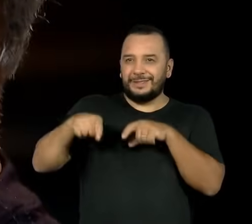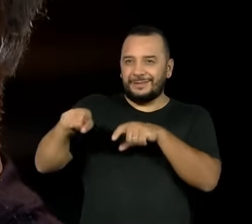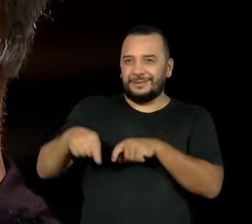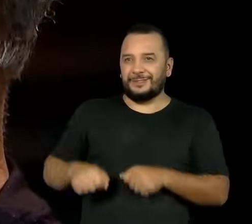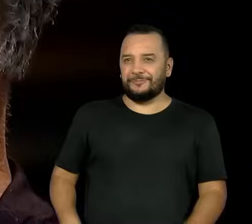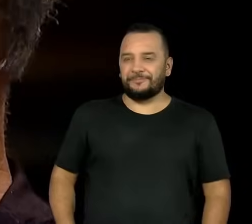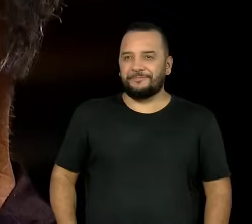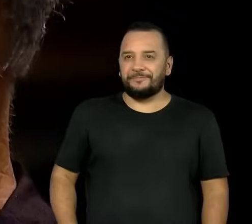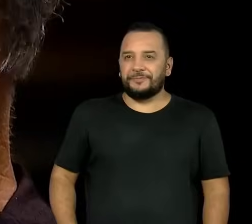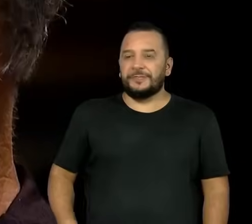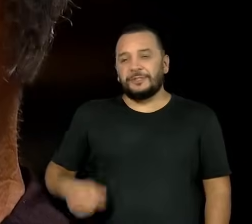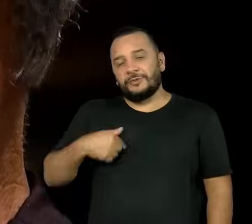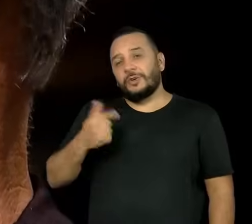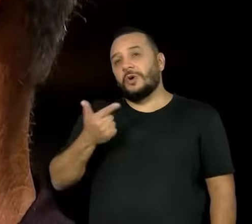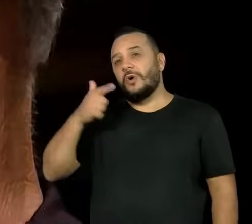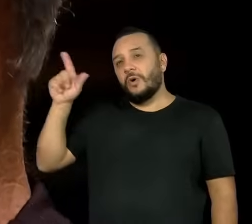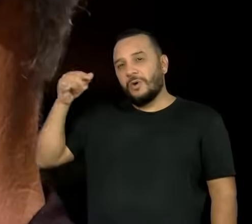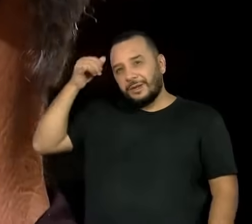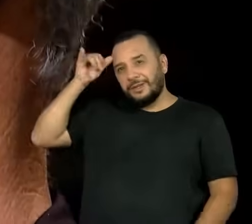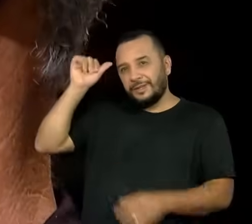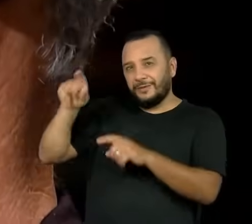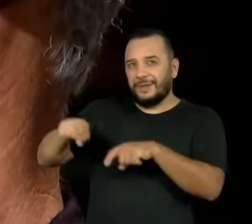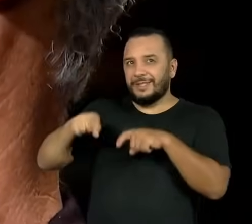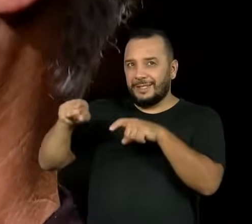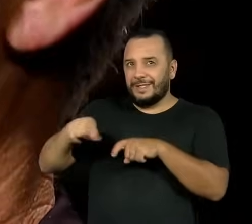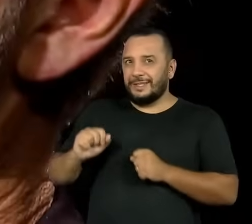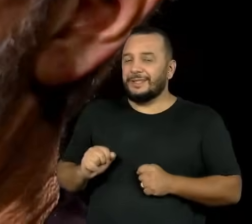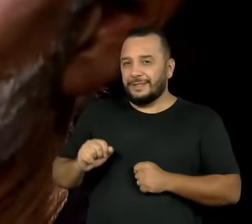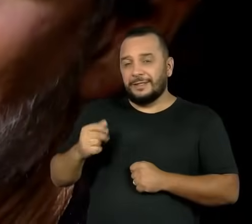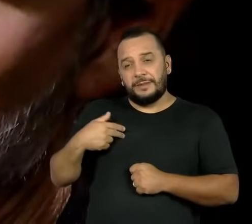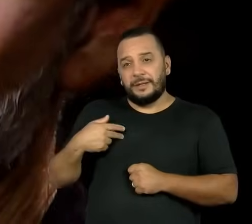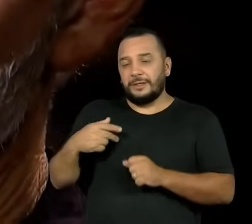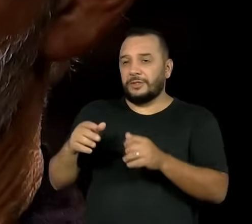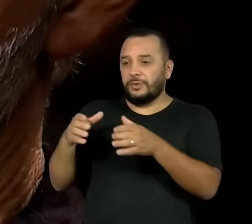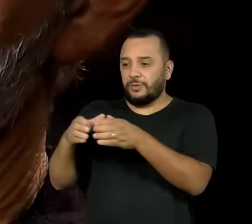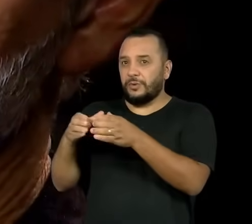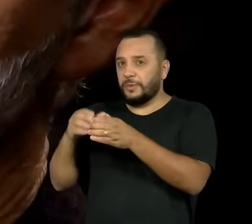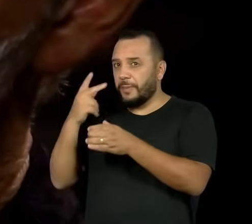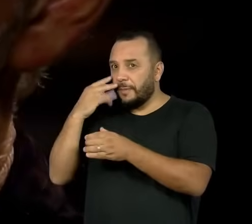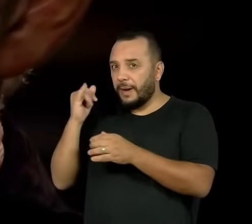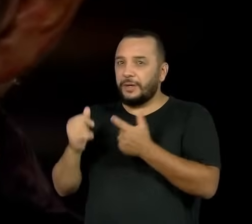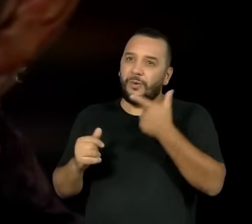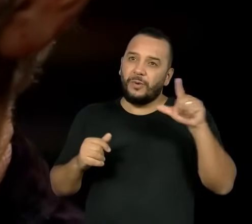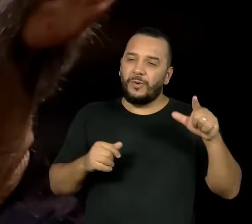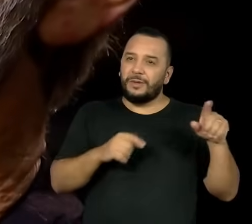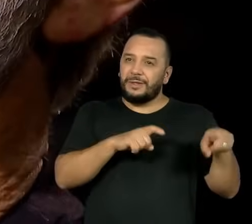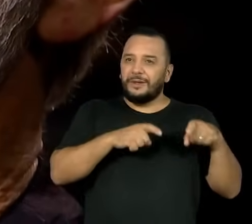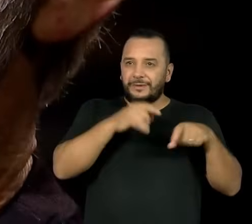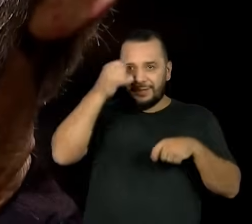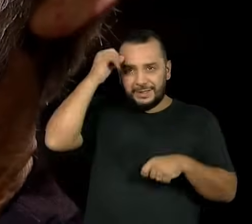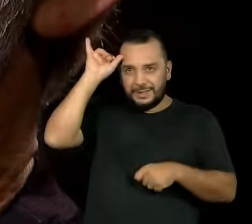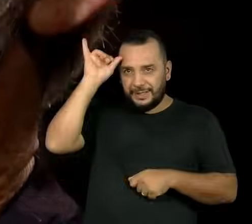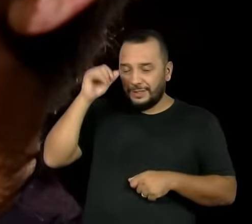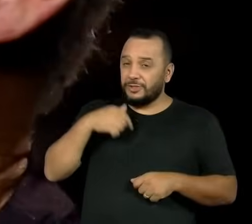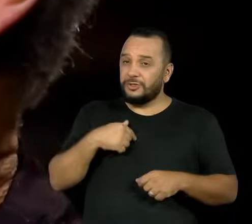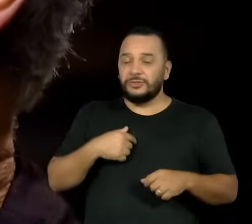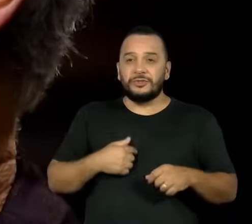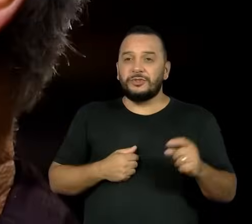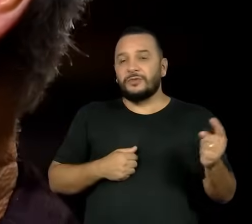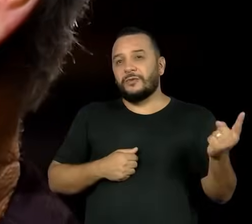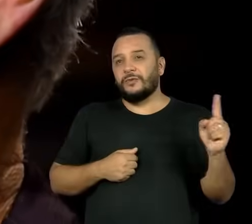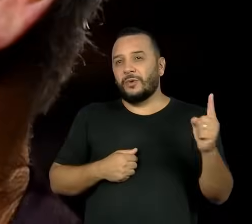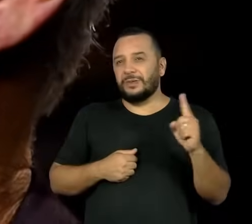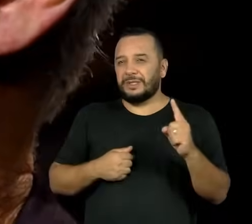foi jogar numa outra fazenda lá, o time de futebol da fazenda do papai foi jogar numa outra fazenda. E aí a gente estava voltando dessa outra fazenda,